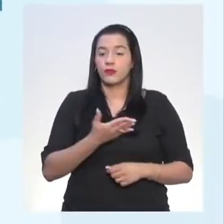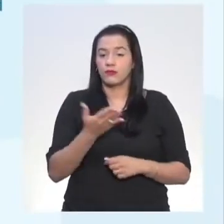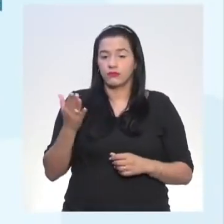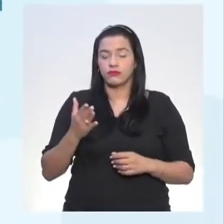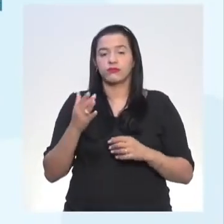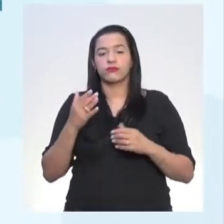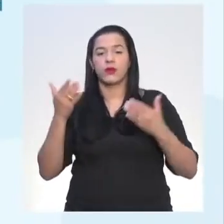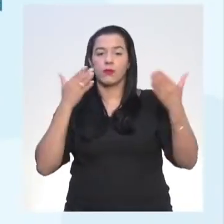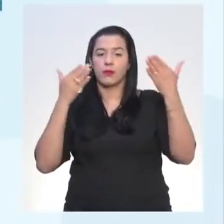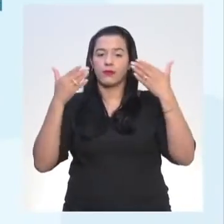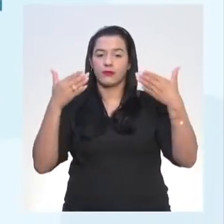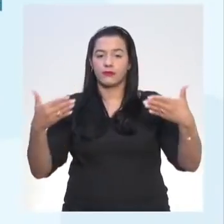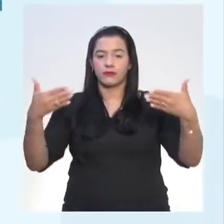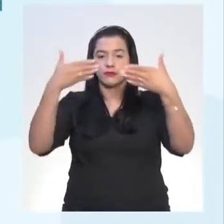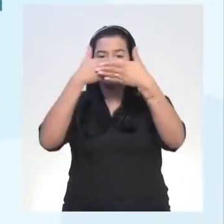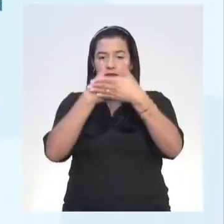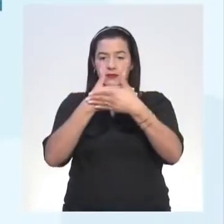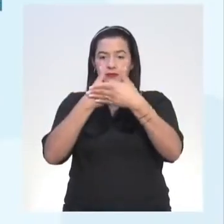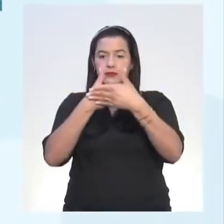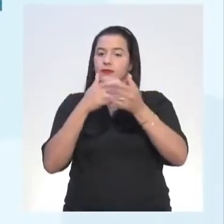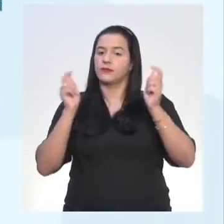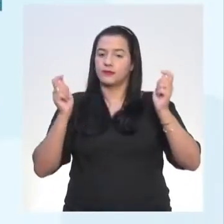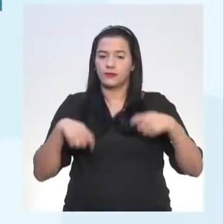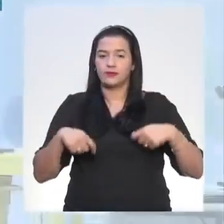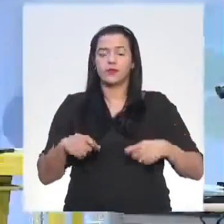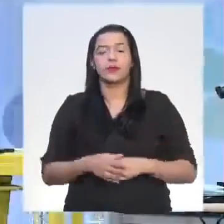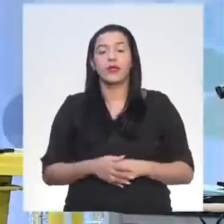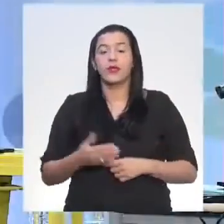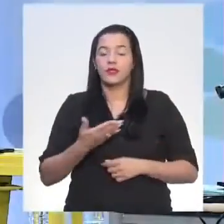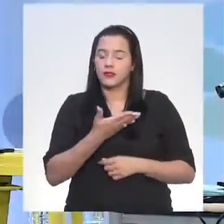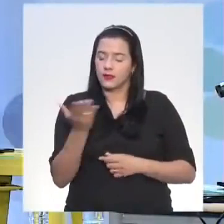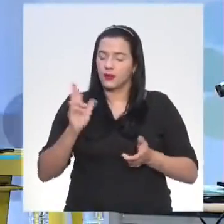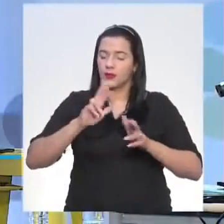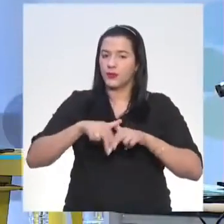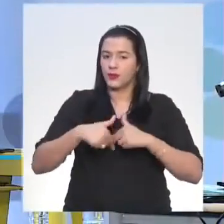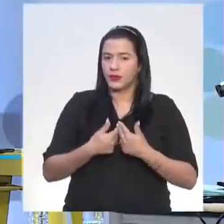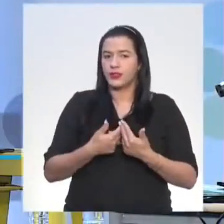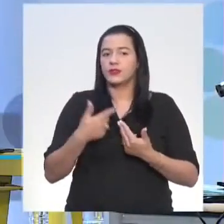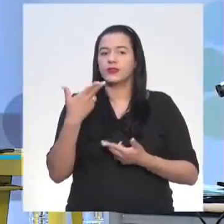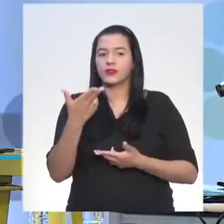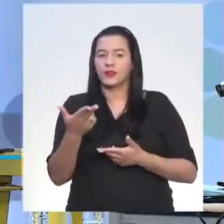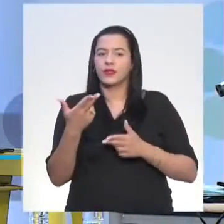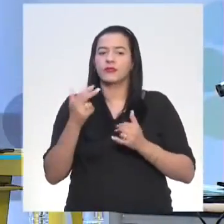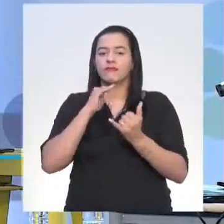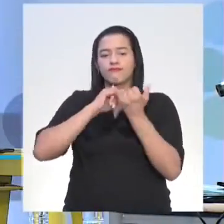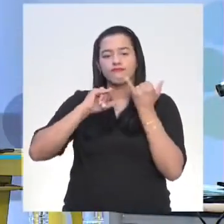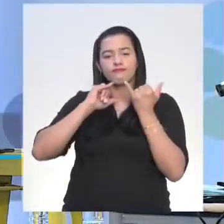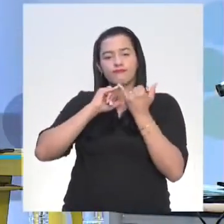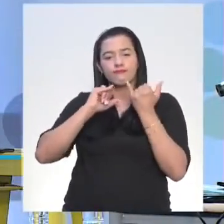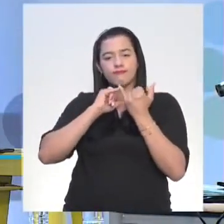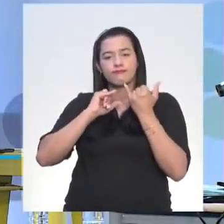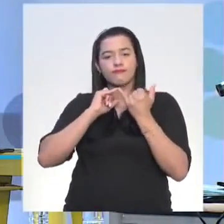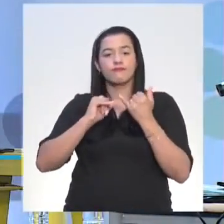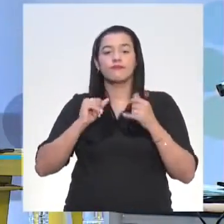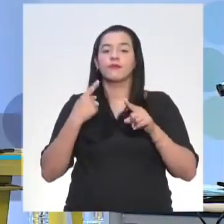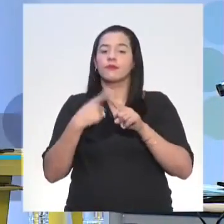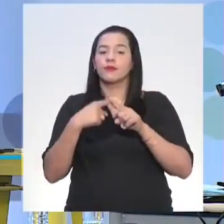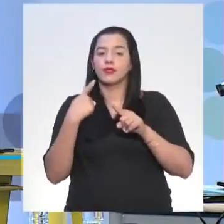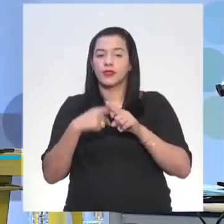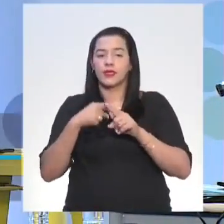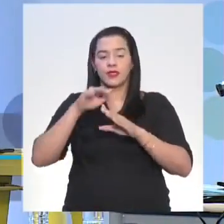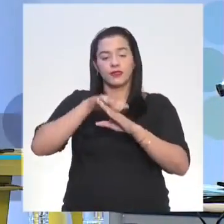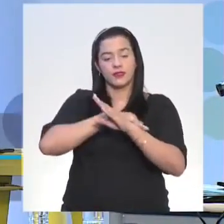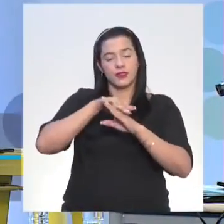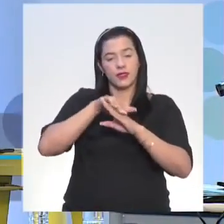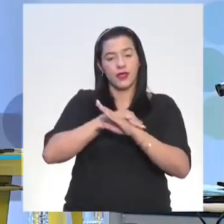sobrepor uma figura sobre a outra. Por isso, essas figuras são semelhantes. Tá? Elas são semelhantes porque têm lados